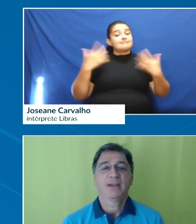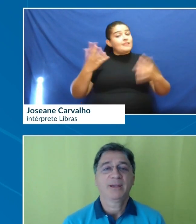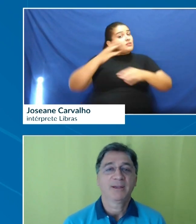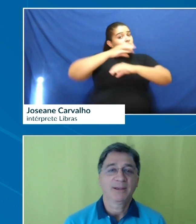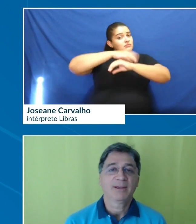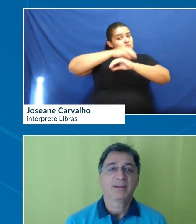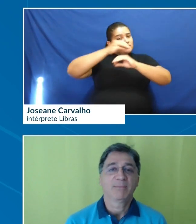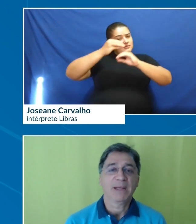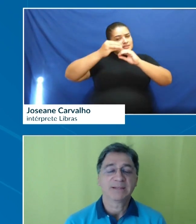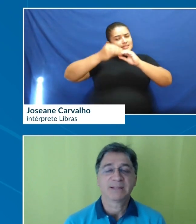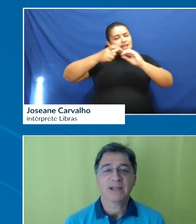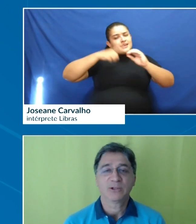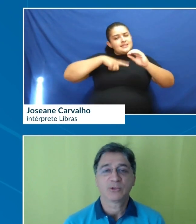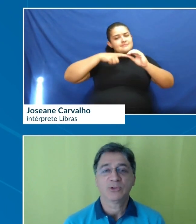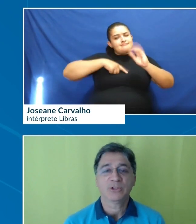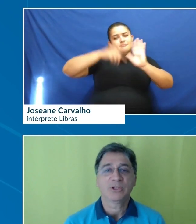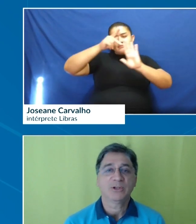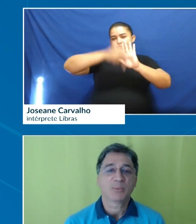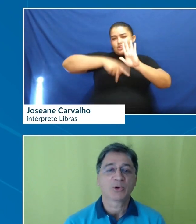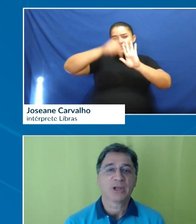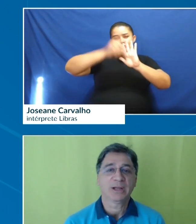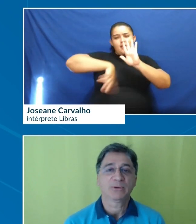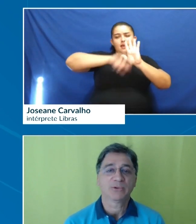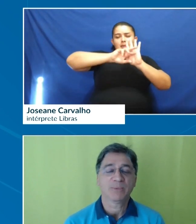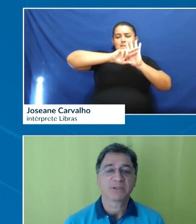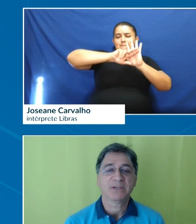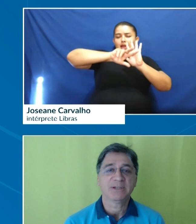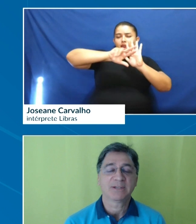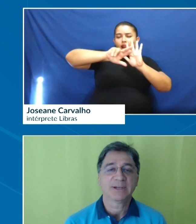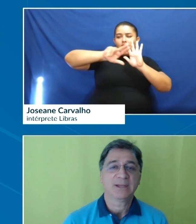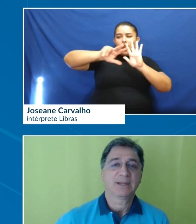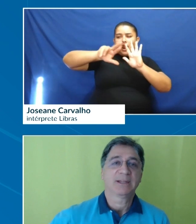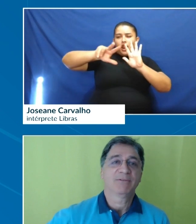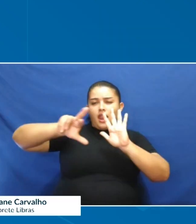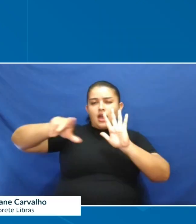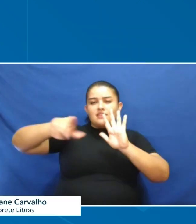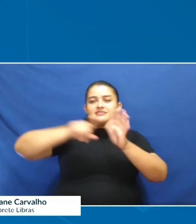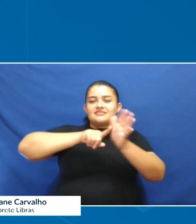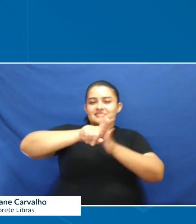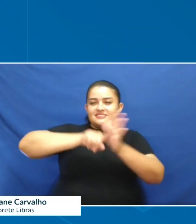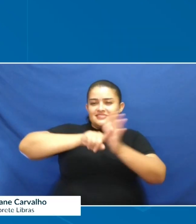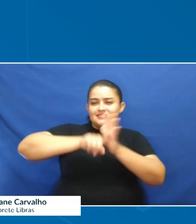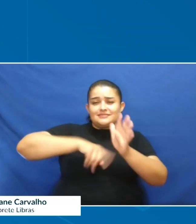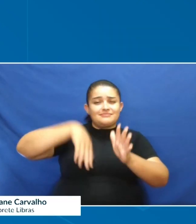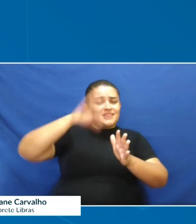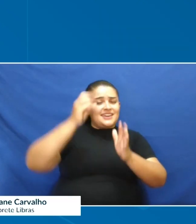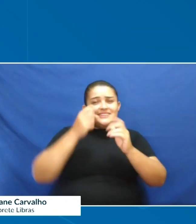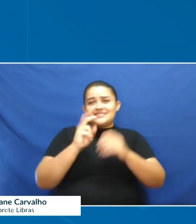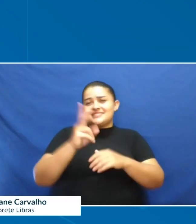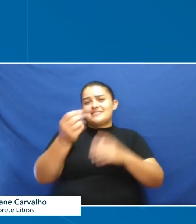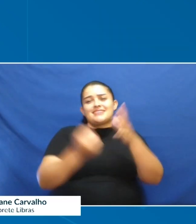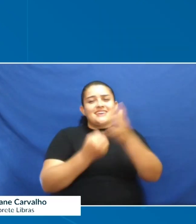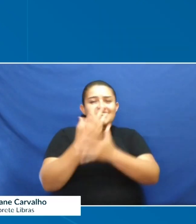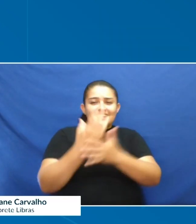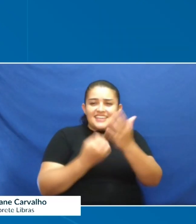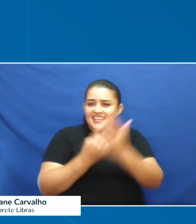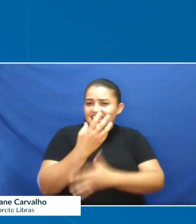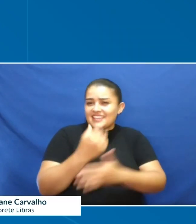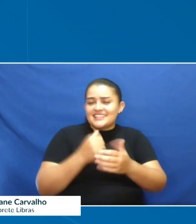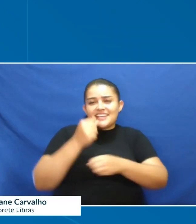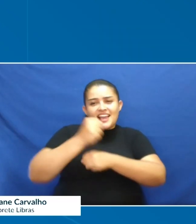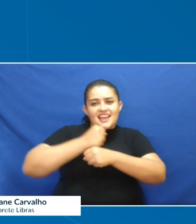um leque bem extenso de projetos de pesquisa, né, e cada vez mais tem crescido muito a cada